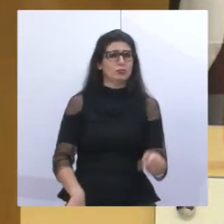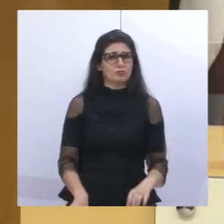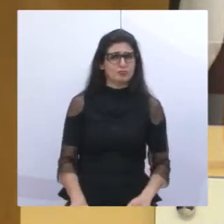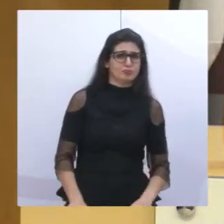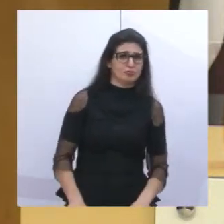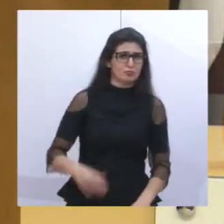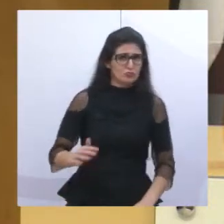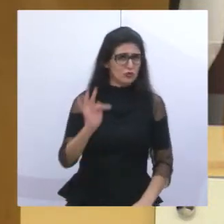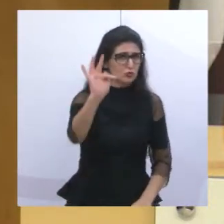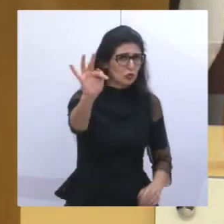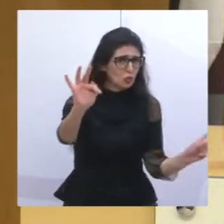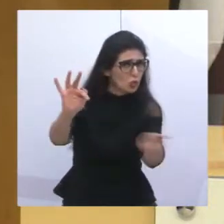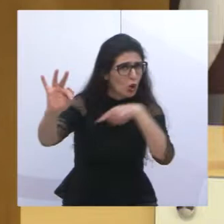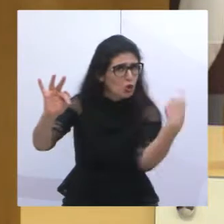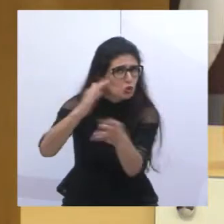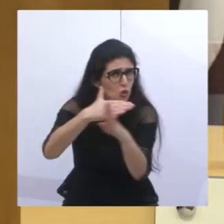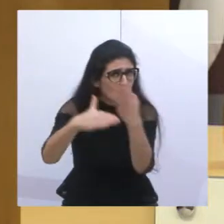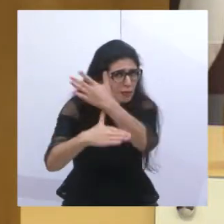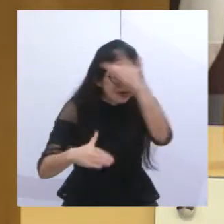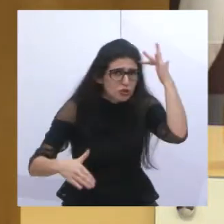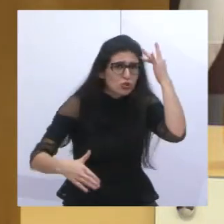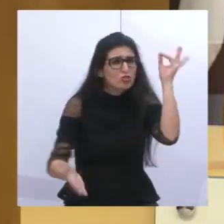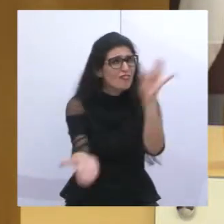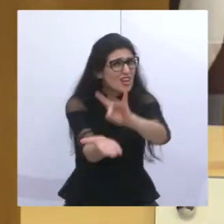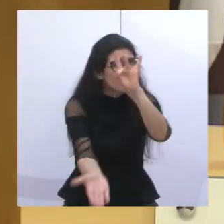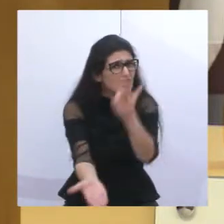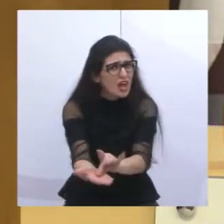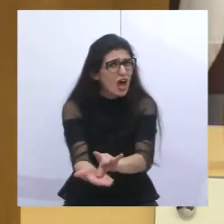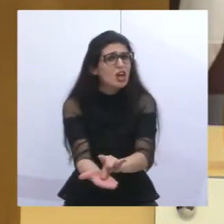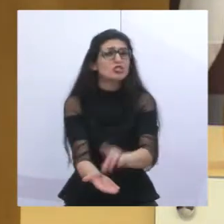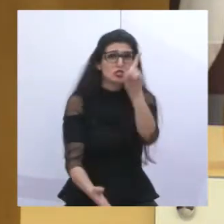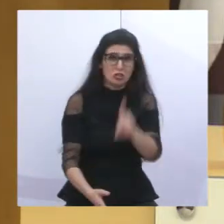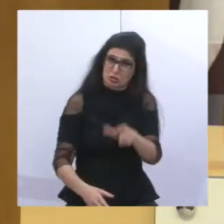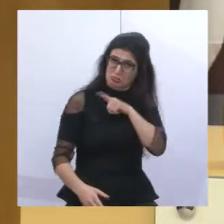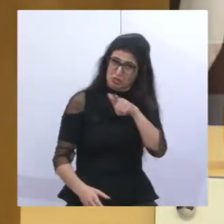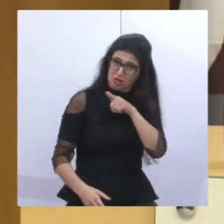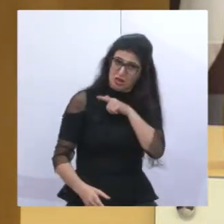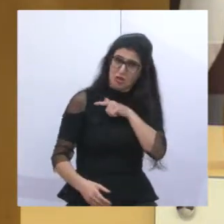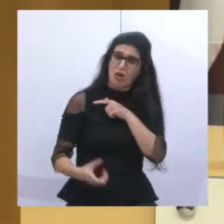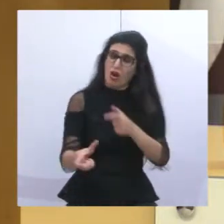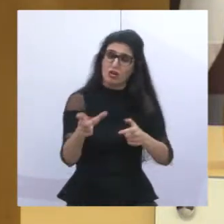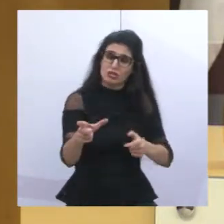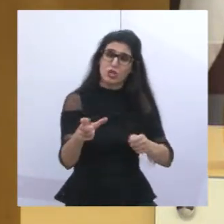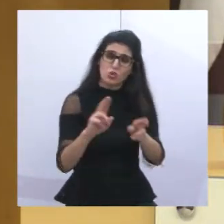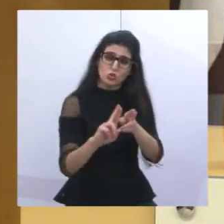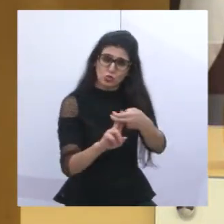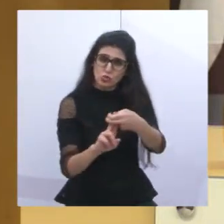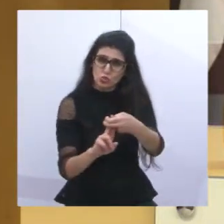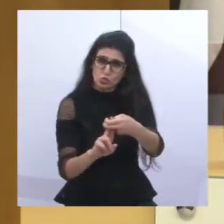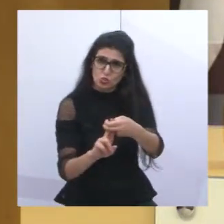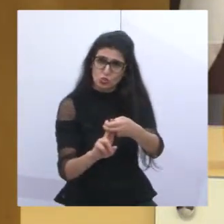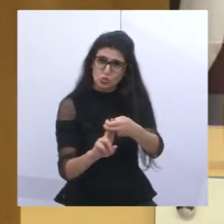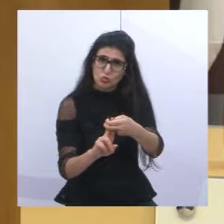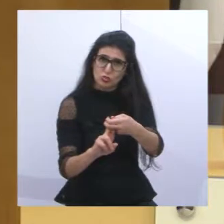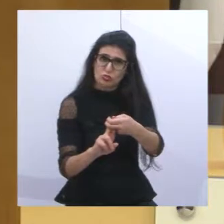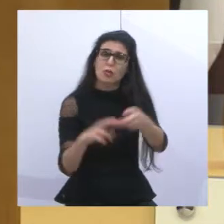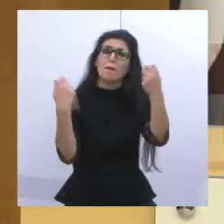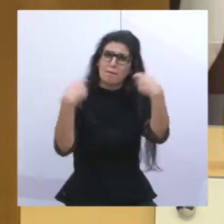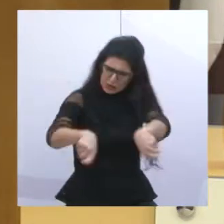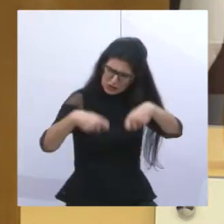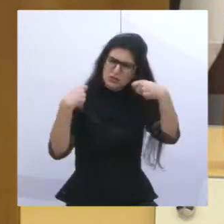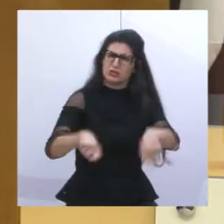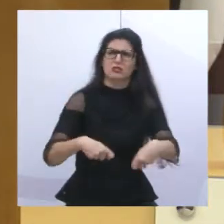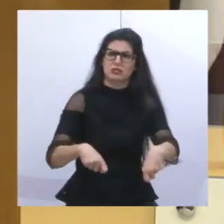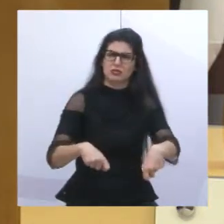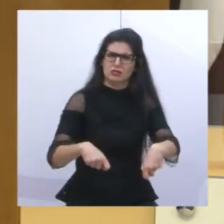fazer o cadastro SUS, a gente poder reivindicar esse repasse financeiro vai ajudar bastante.